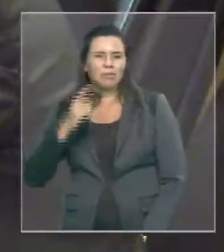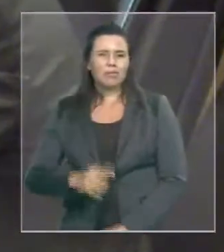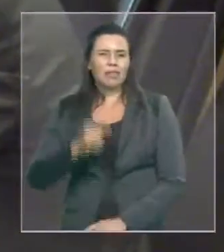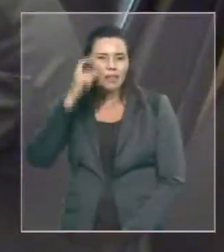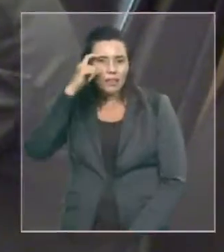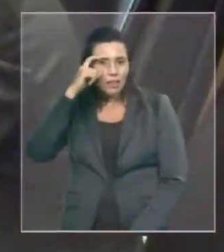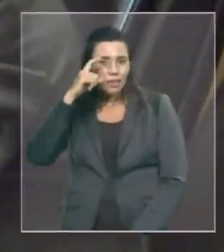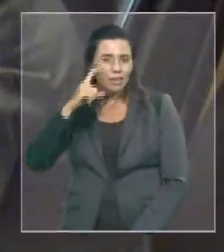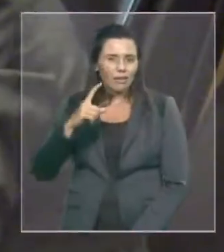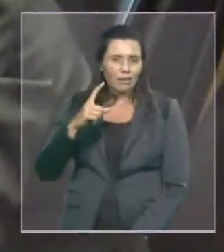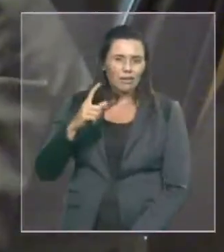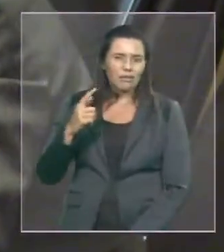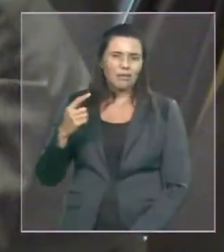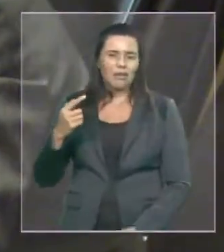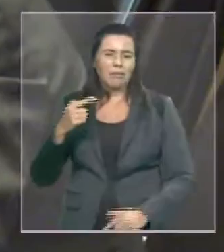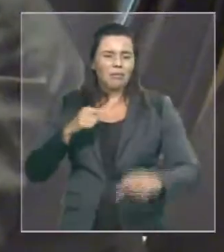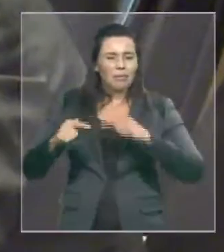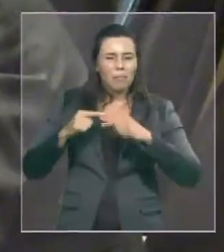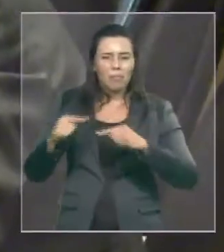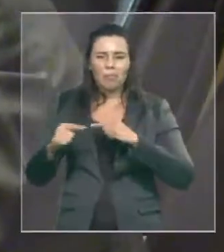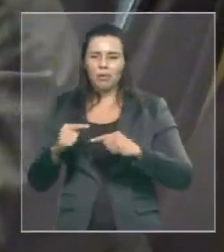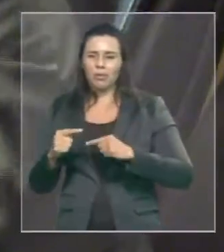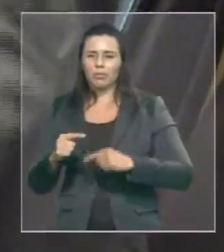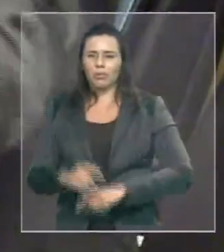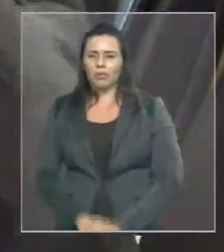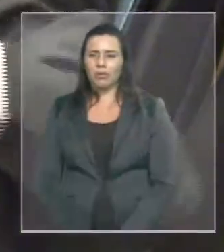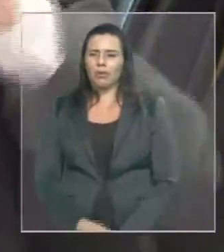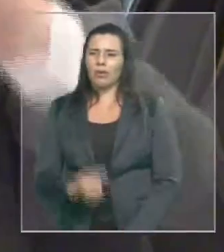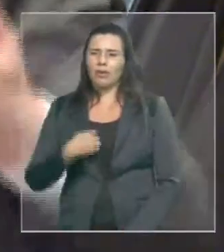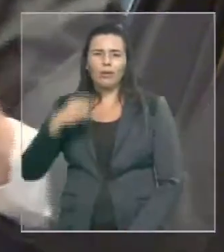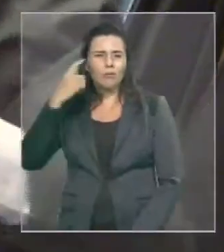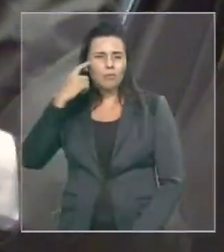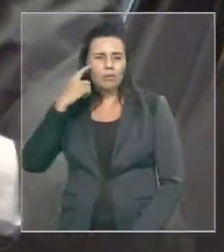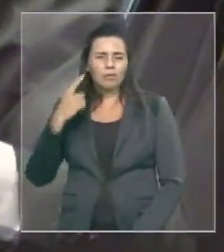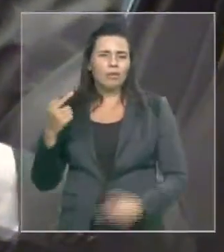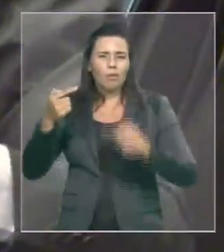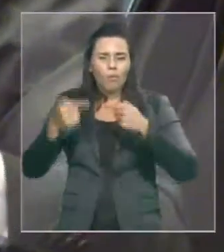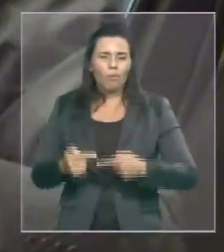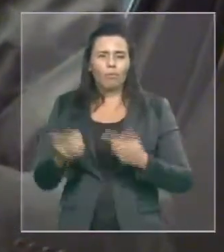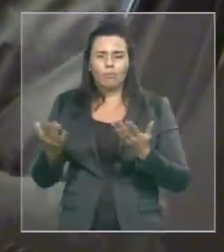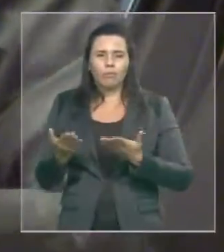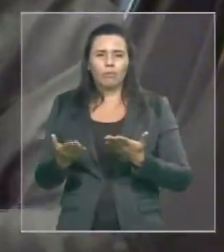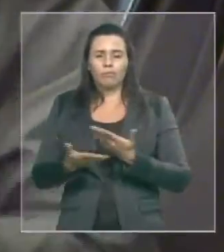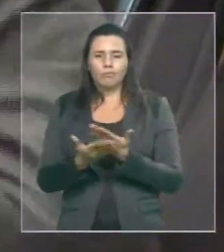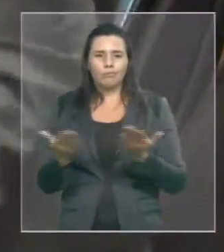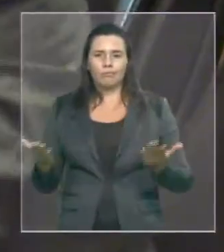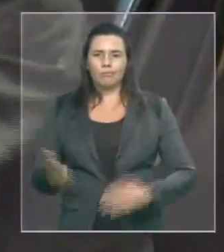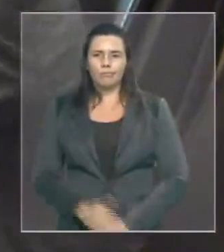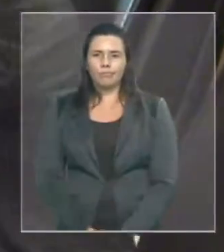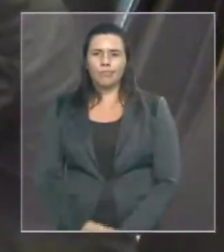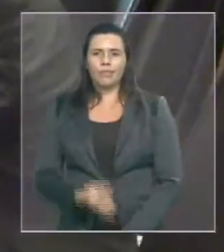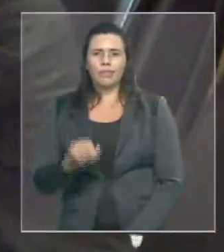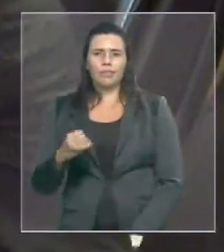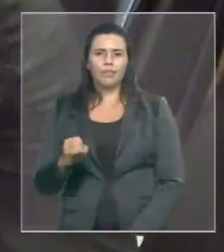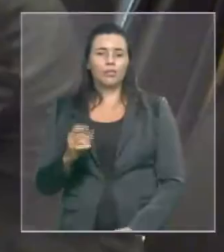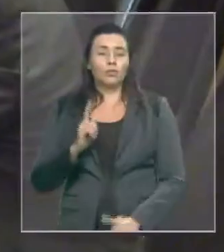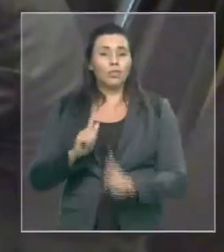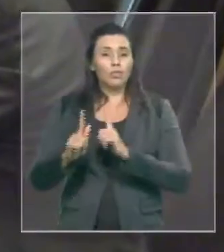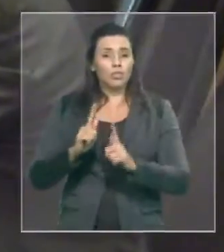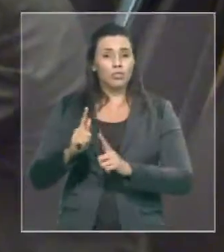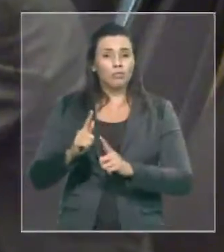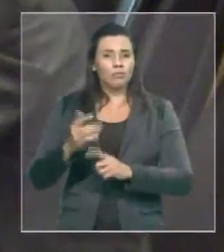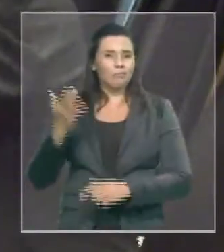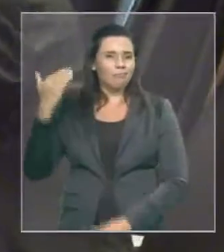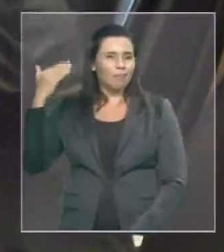ser contra um momento como esse. Se não foi no primeiro ano da gestão, é porque muitas coisas precisavam ser